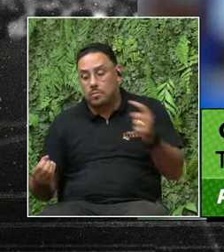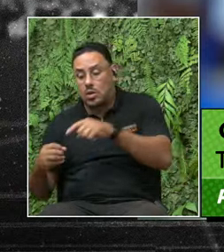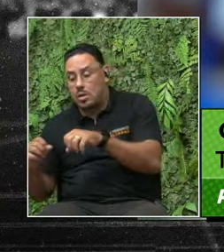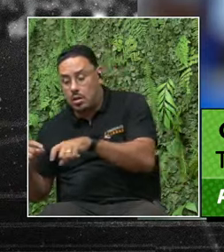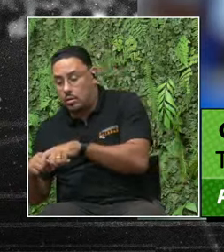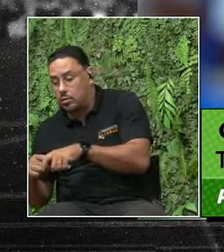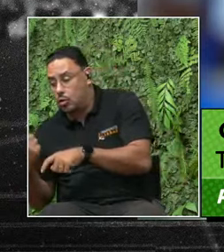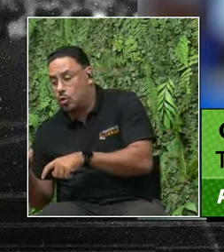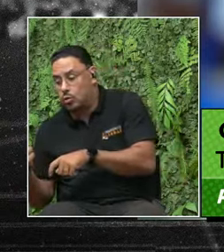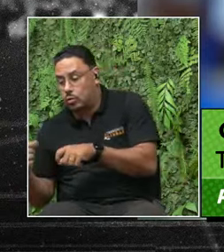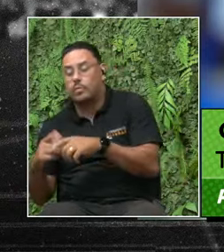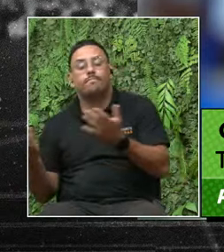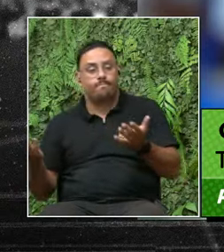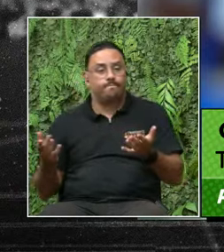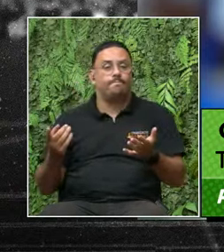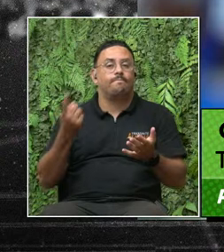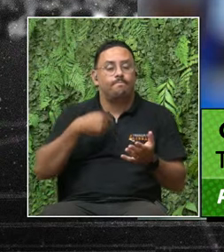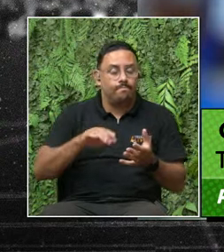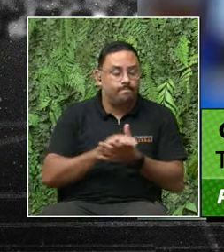pereo